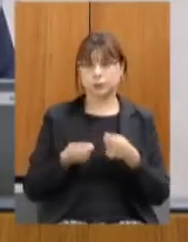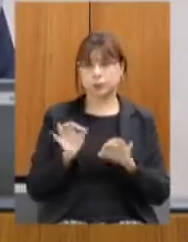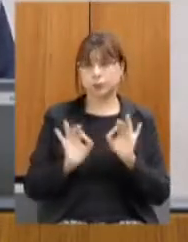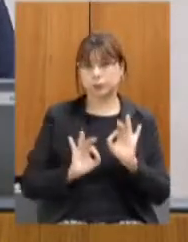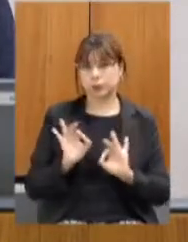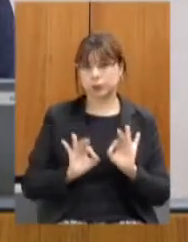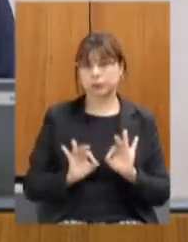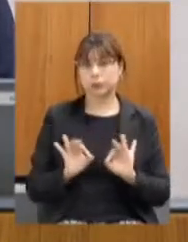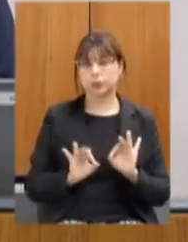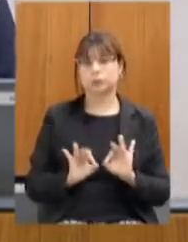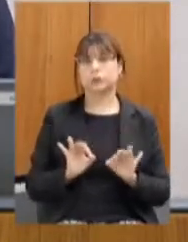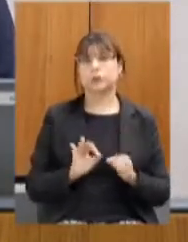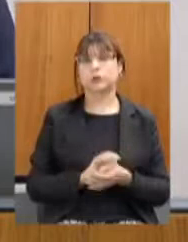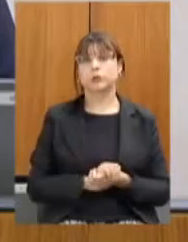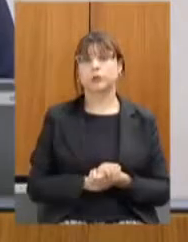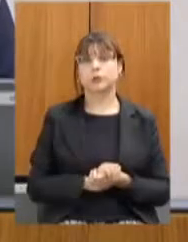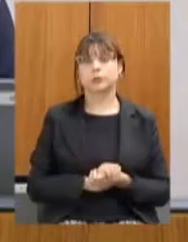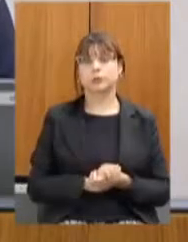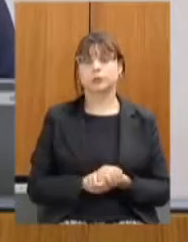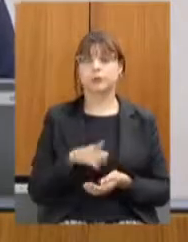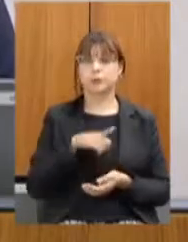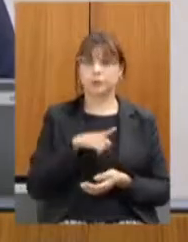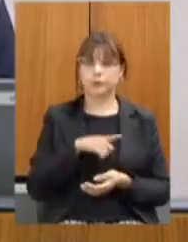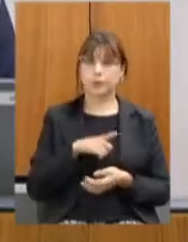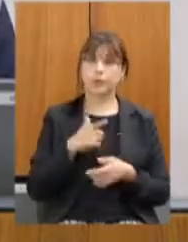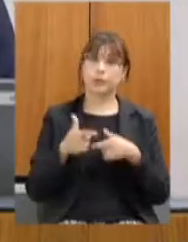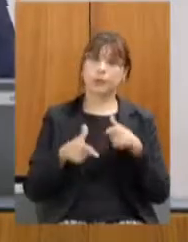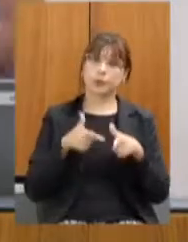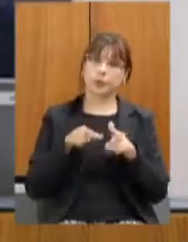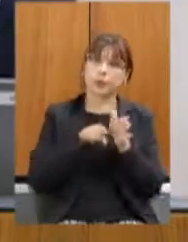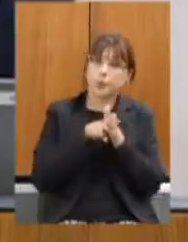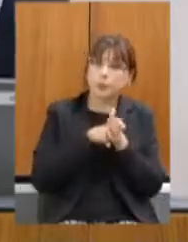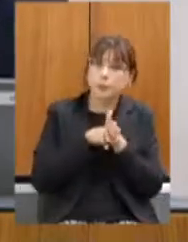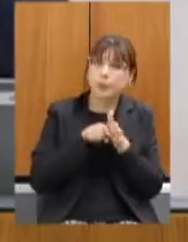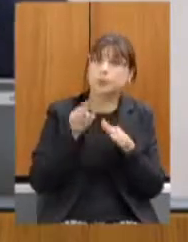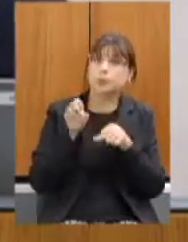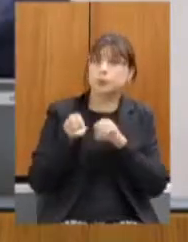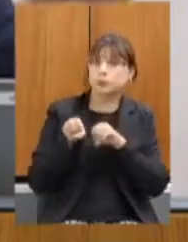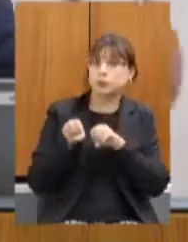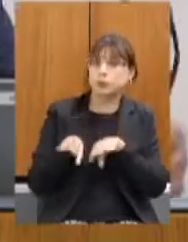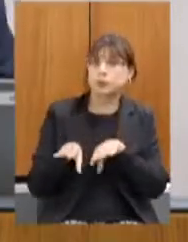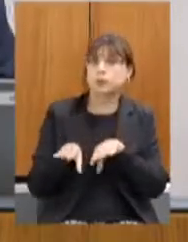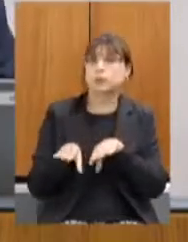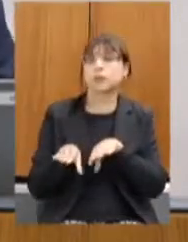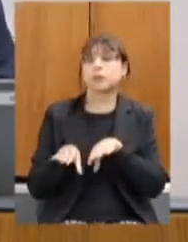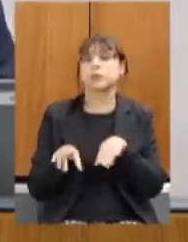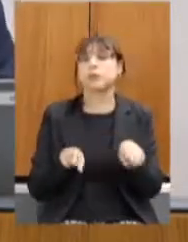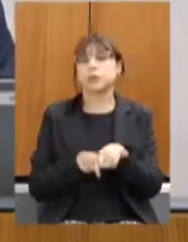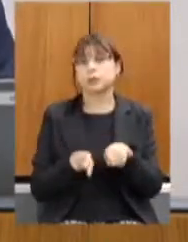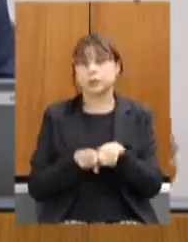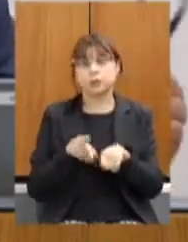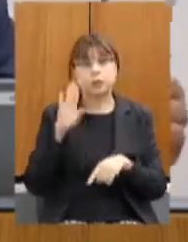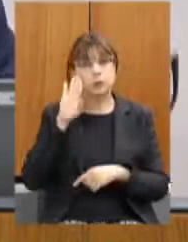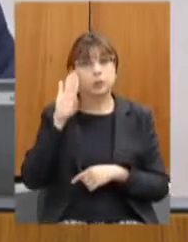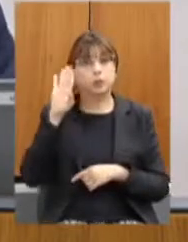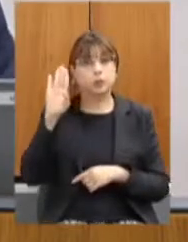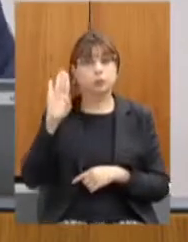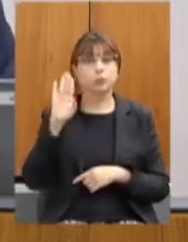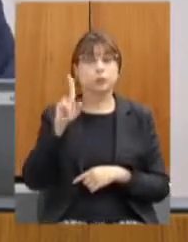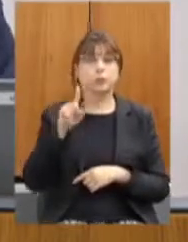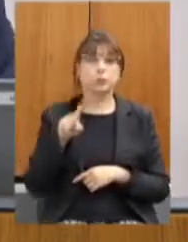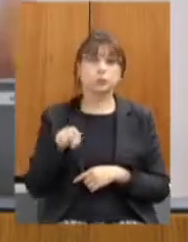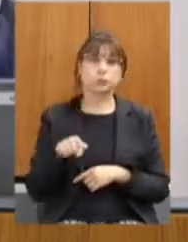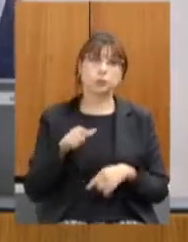execução conjuga atividades de ensino pesquisa e extensão e se destaca na